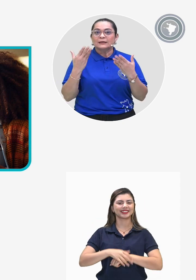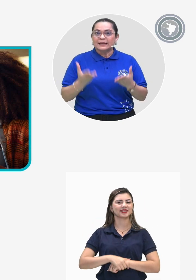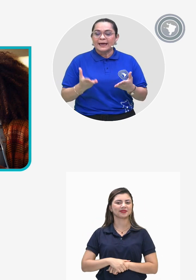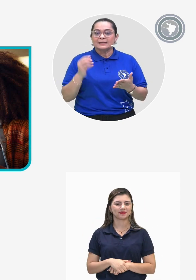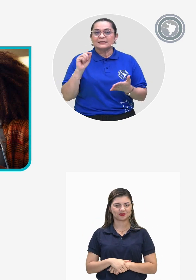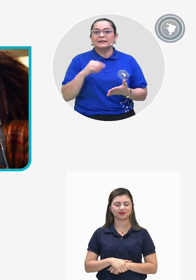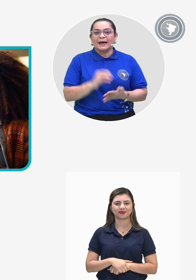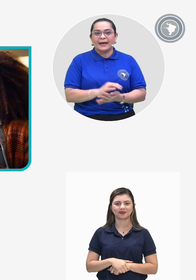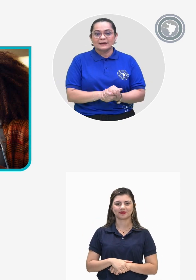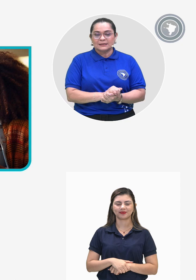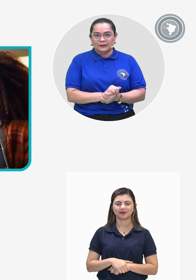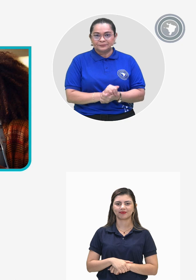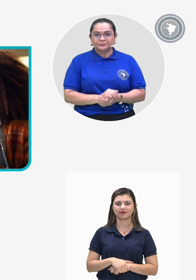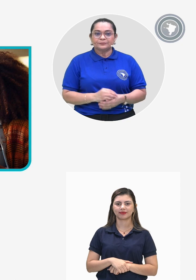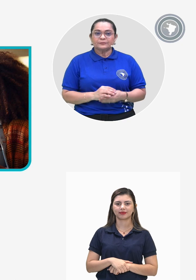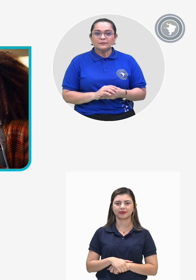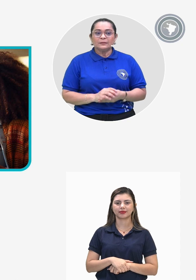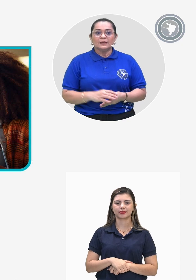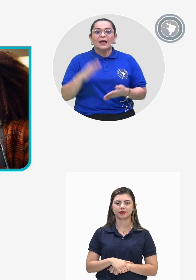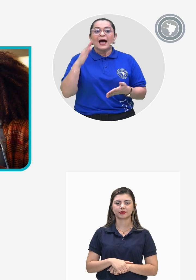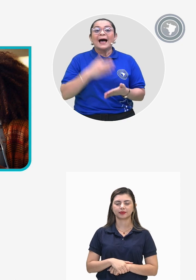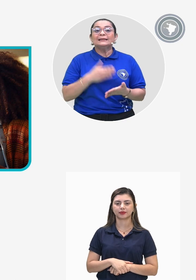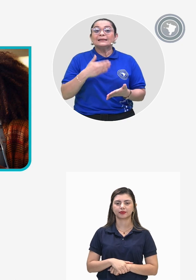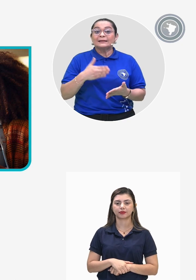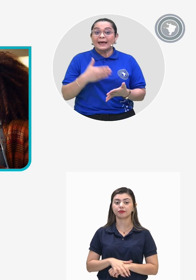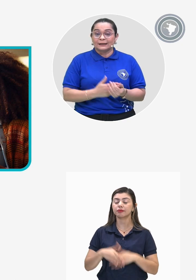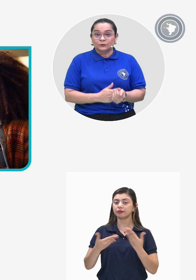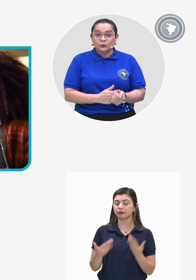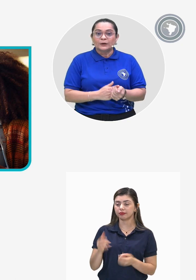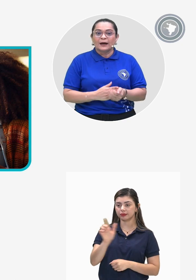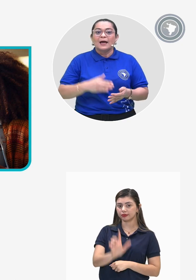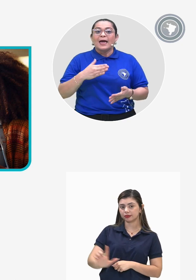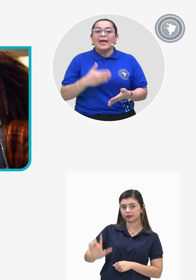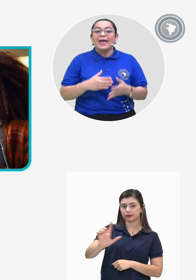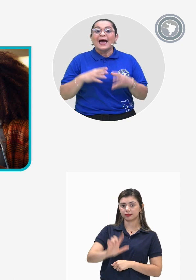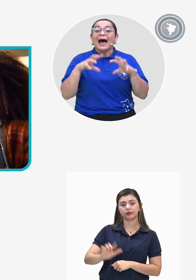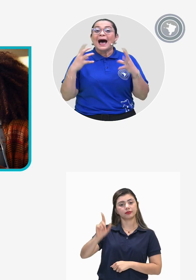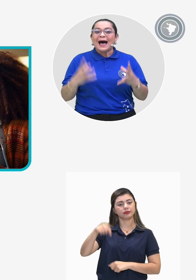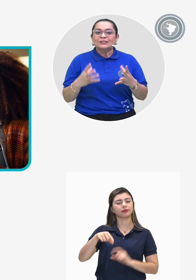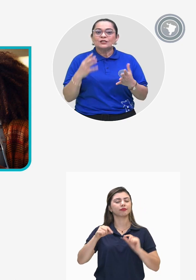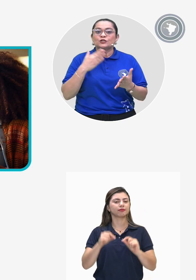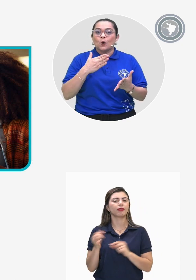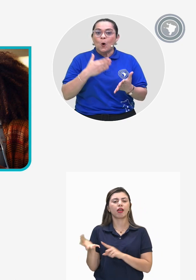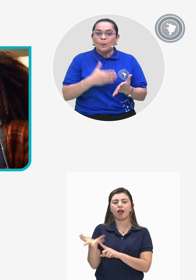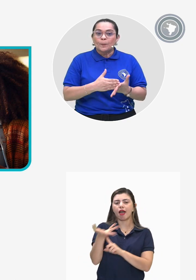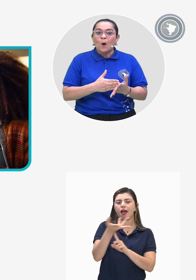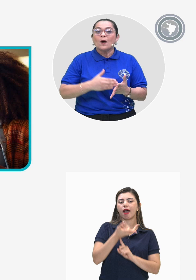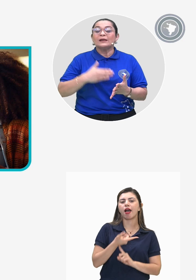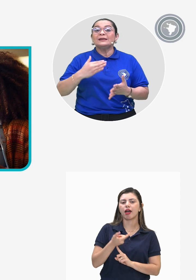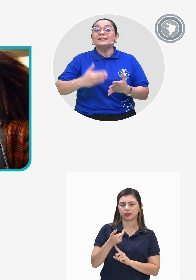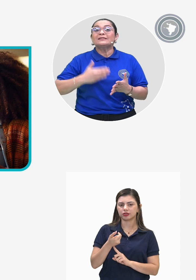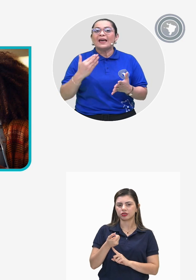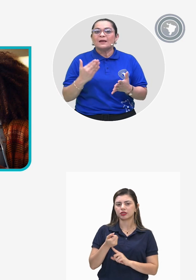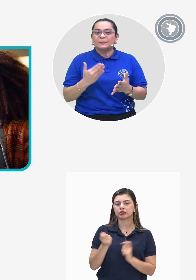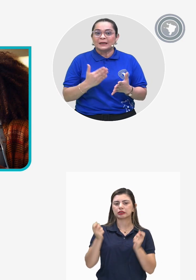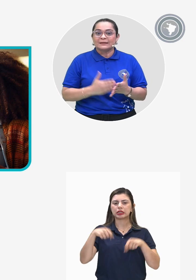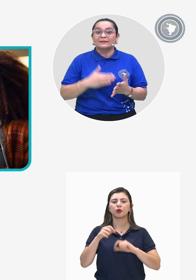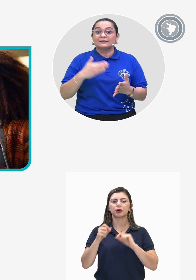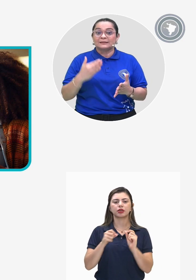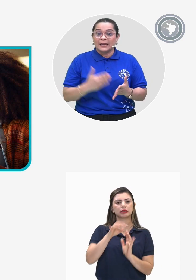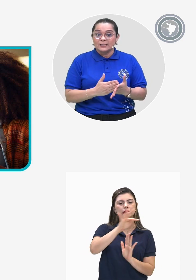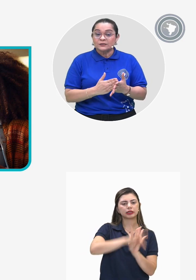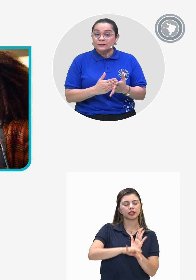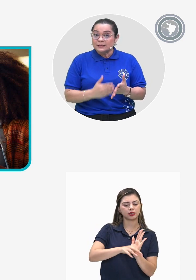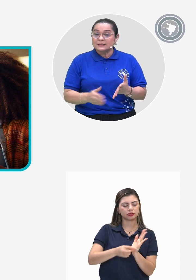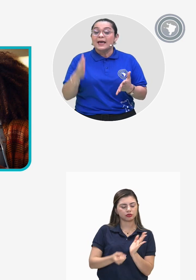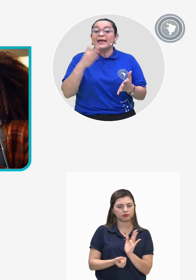explicação dessa indagação. A literatura é a arte de compor e